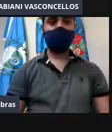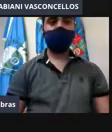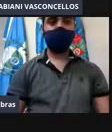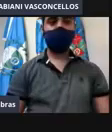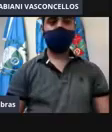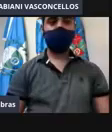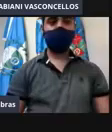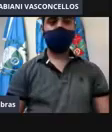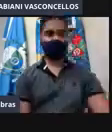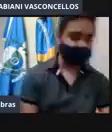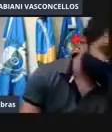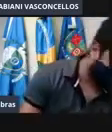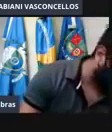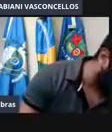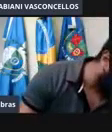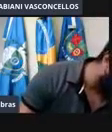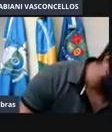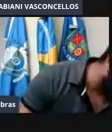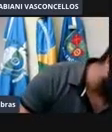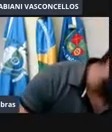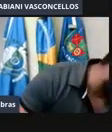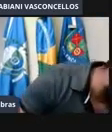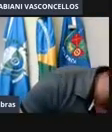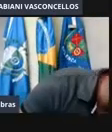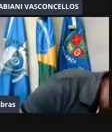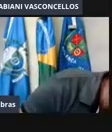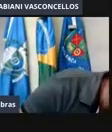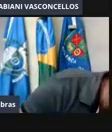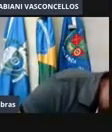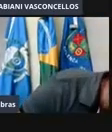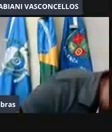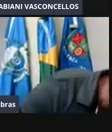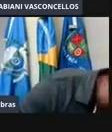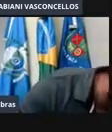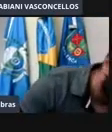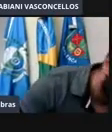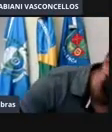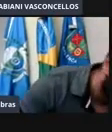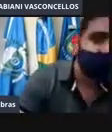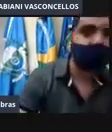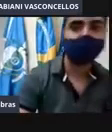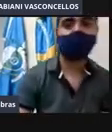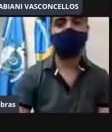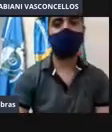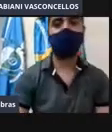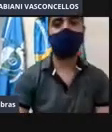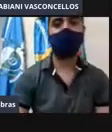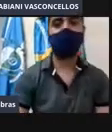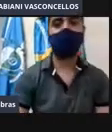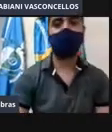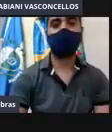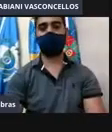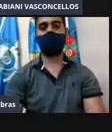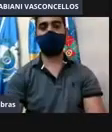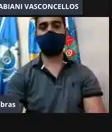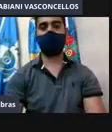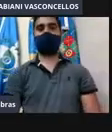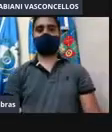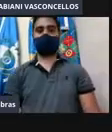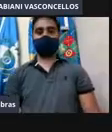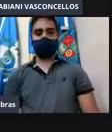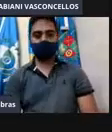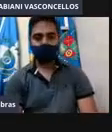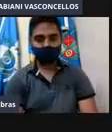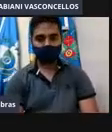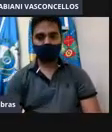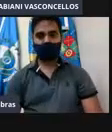requerimento quanto às barreiras sanitárias. A gente teve uma questão muito polêmica com a questão das barreiras sanitárias, né, vereador Saulo? A gente,